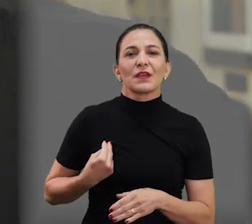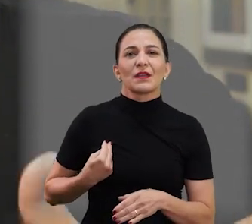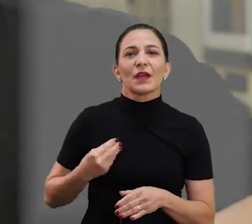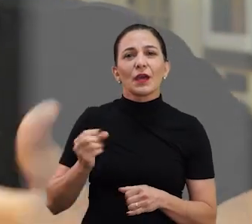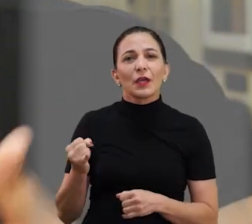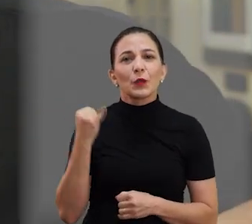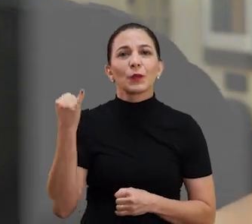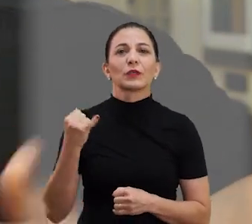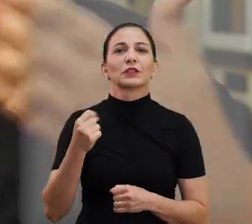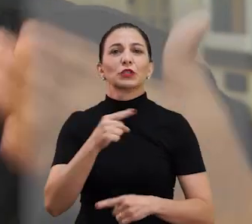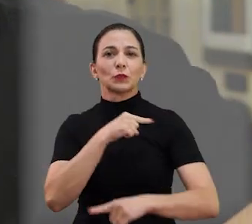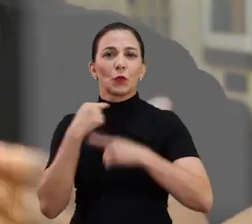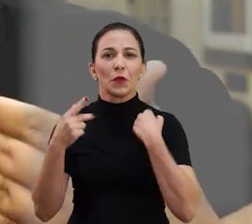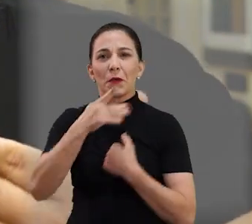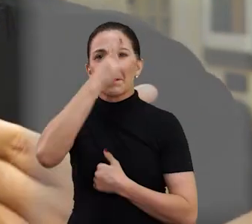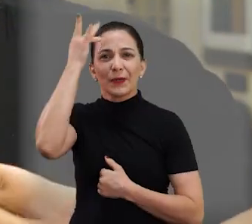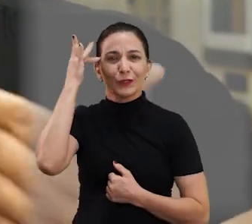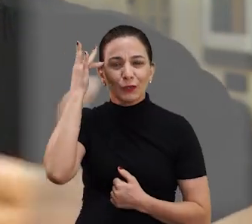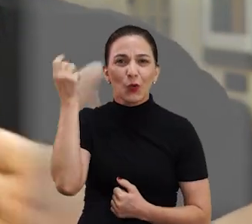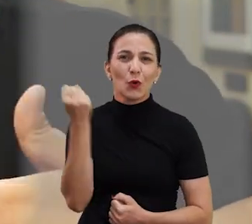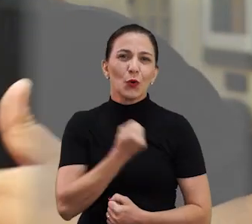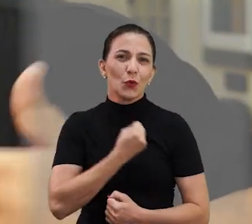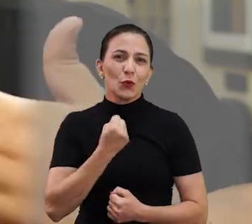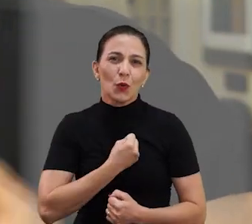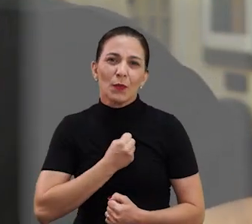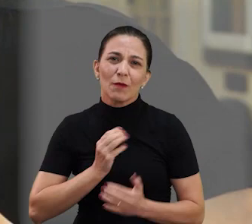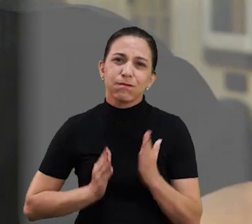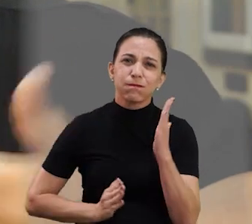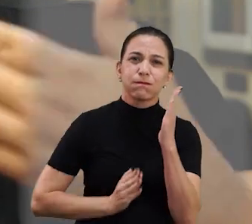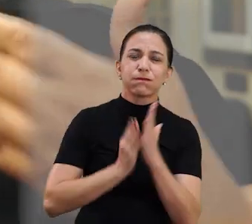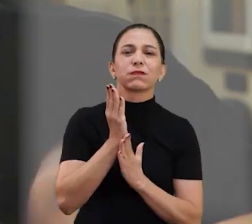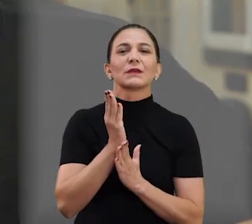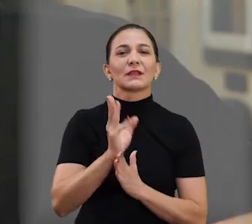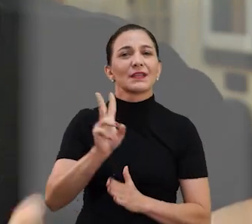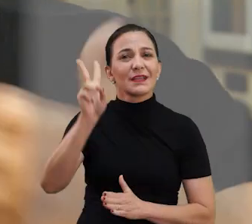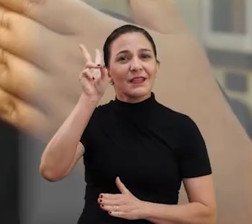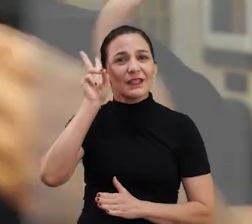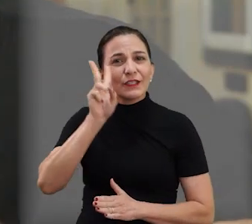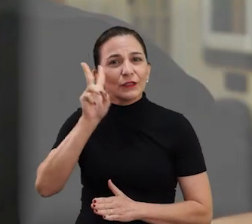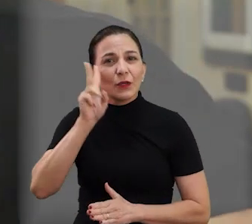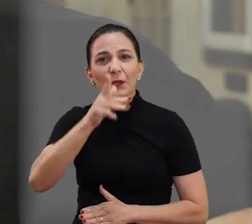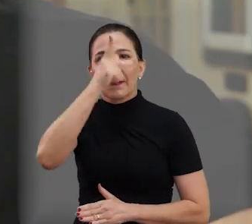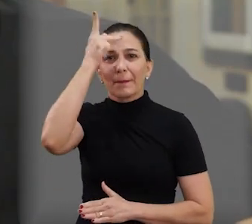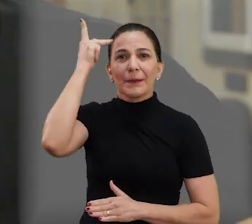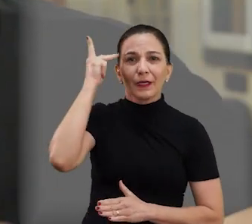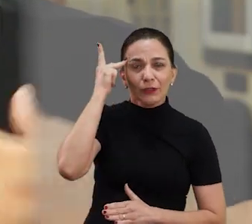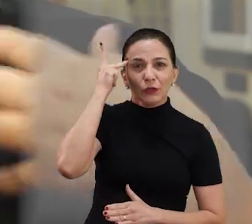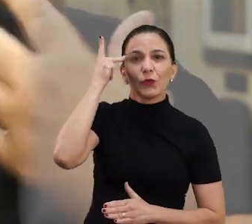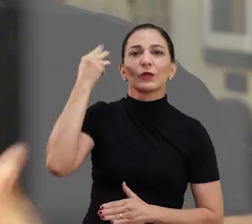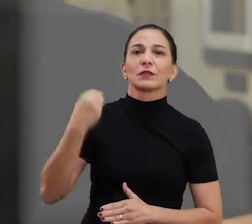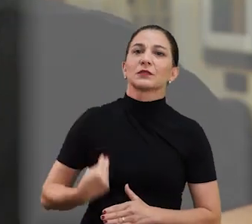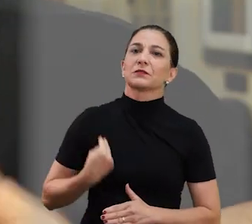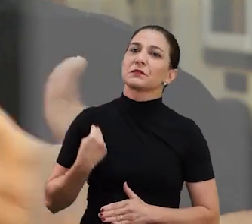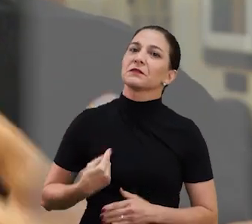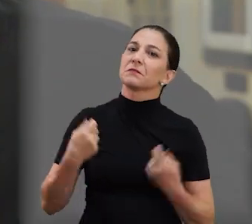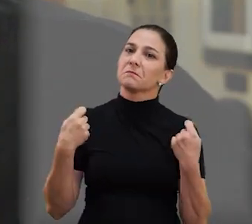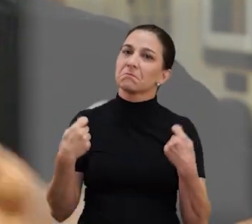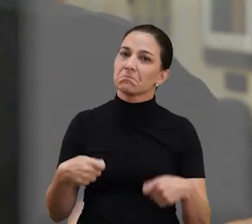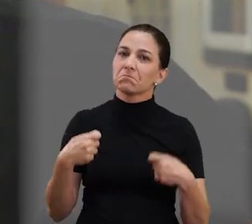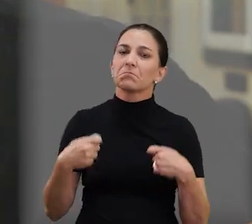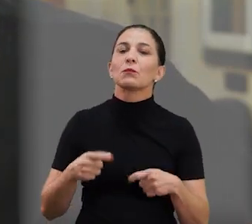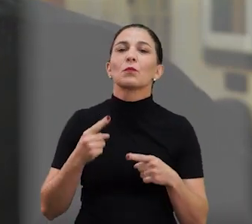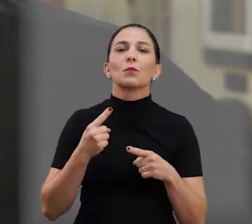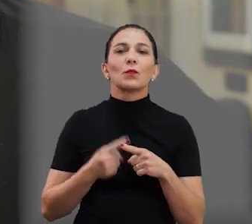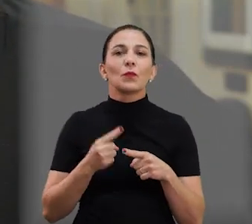vidas estão sendo perdidas não tão não é tão somente números são vidas histórias né pessoas que estão